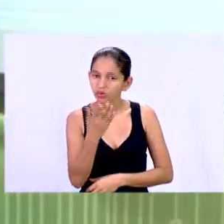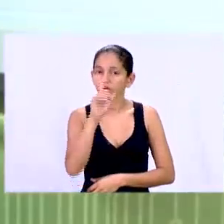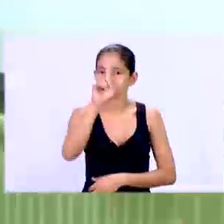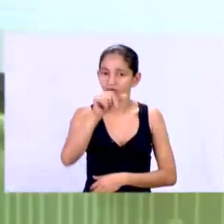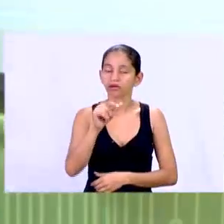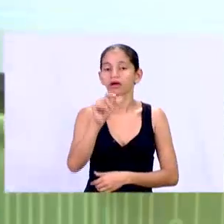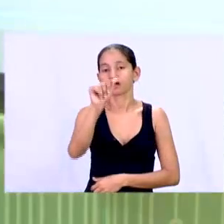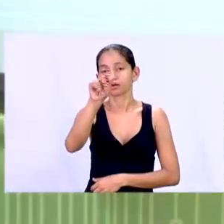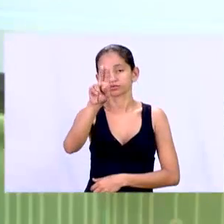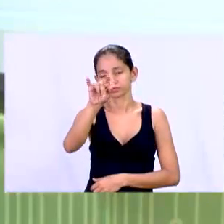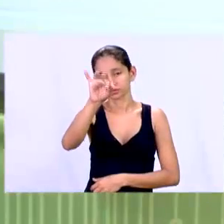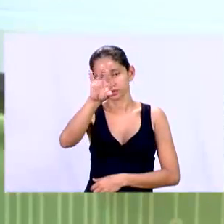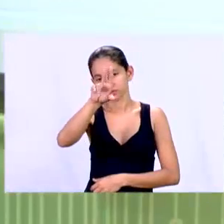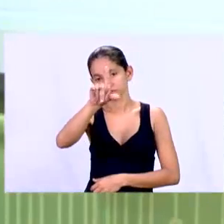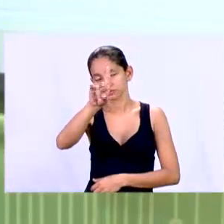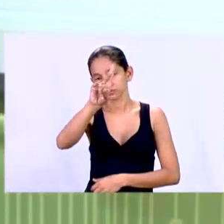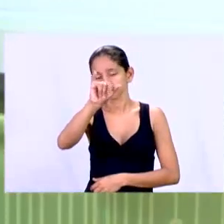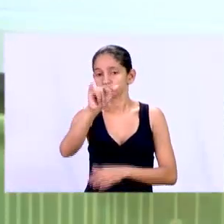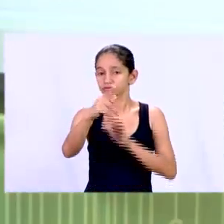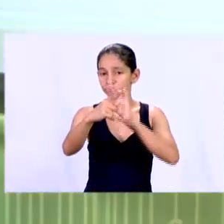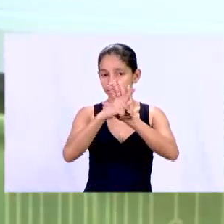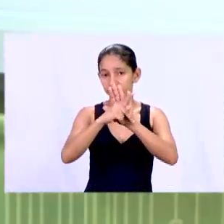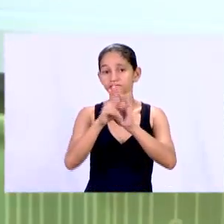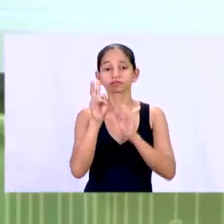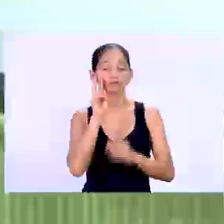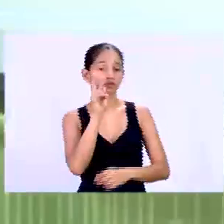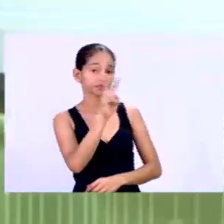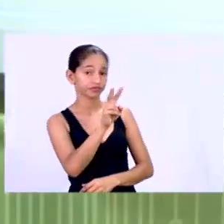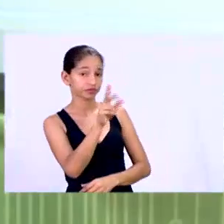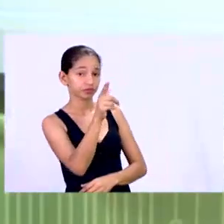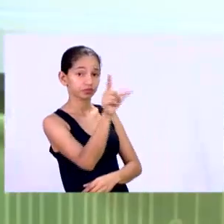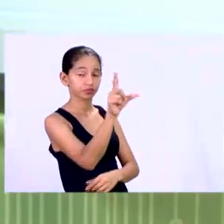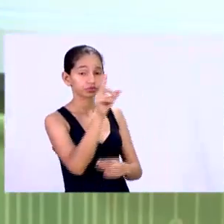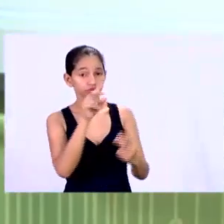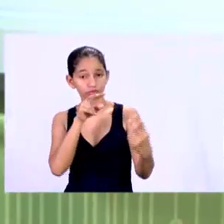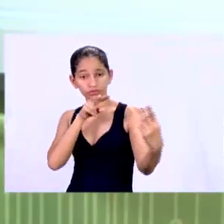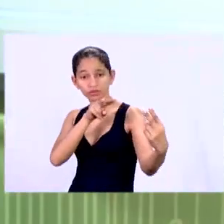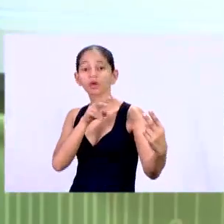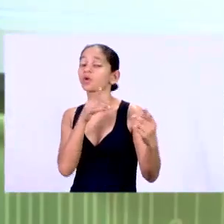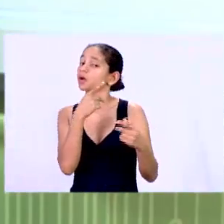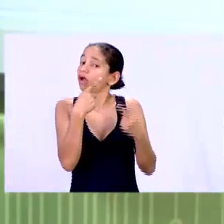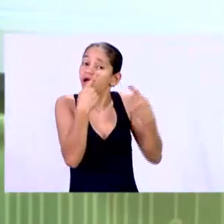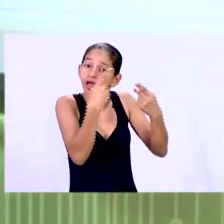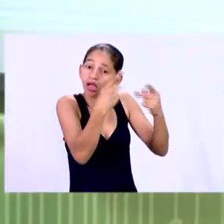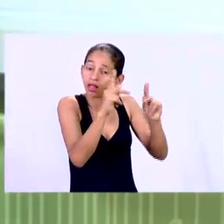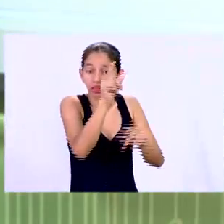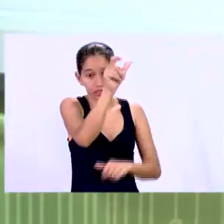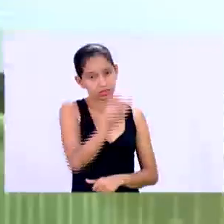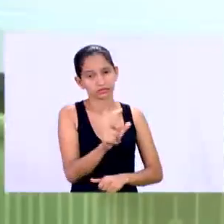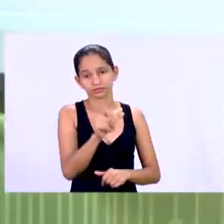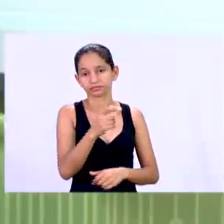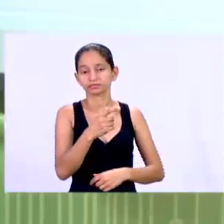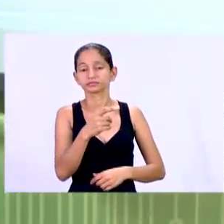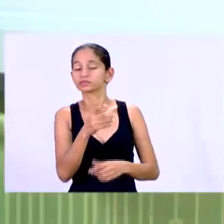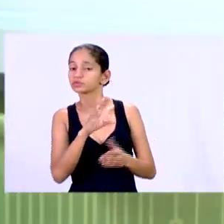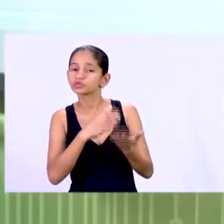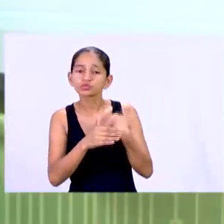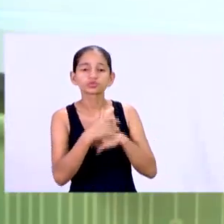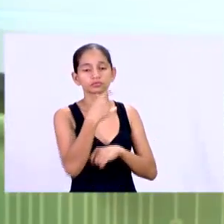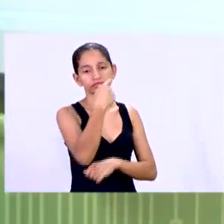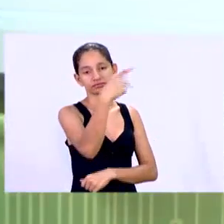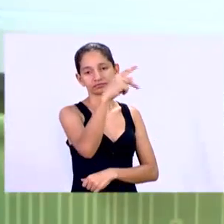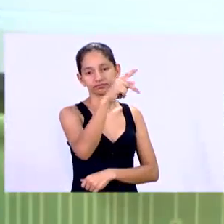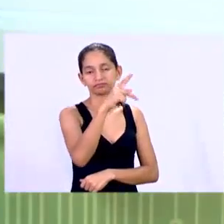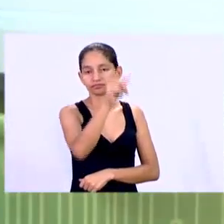da alteridade. Então, ver o outro a partir dele mesmo, a partir das suas necessidades, das suas